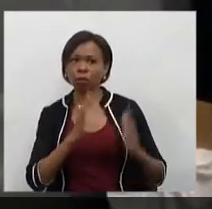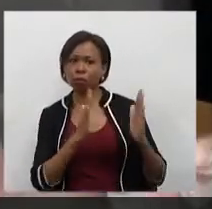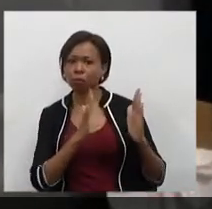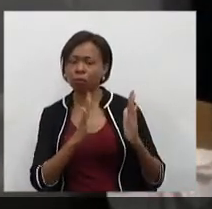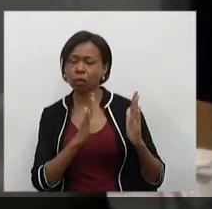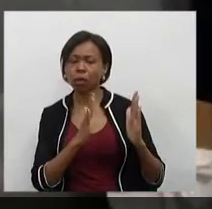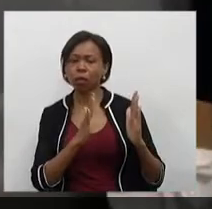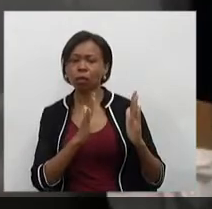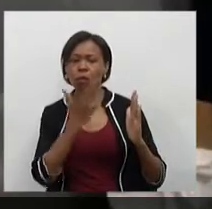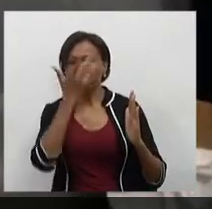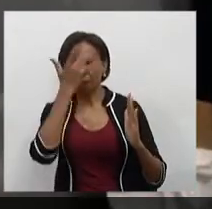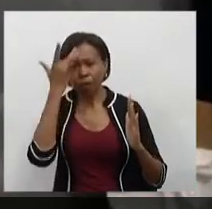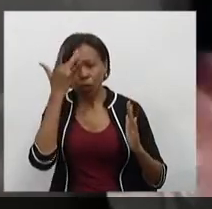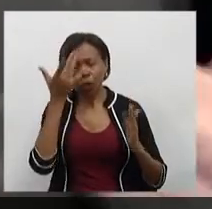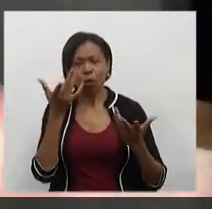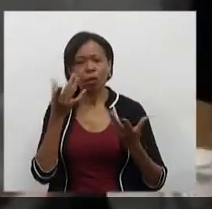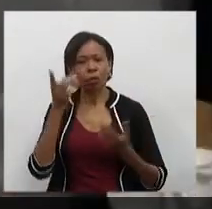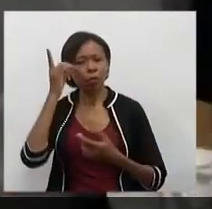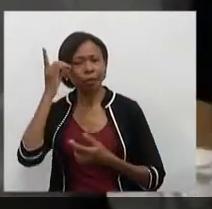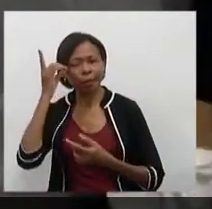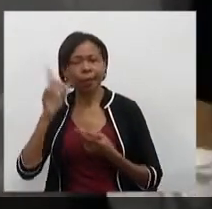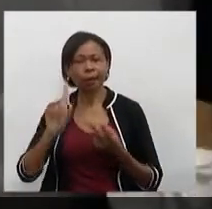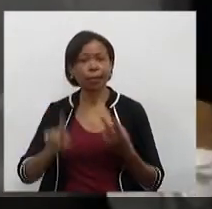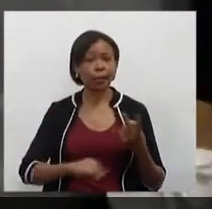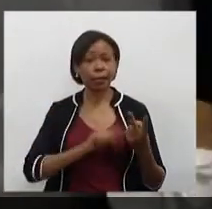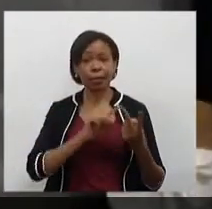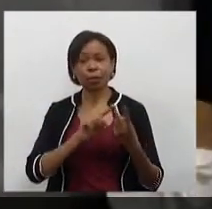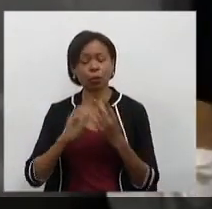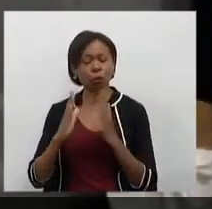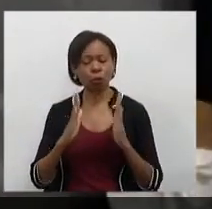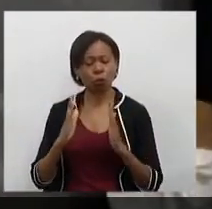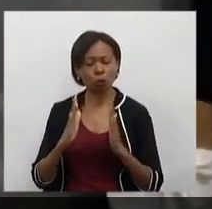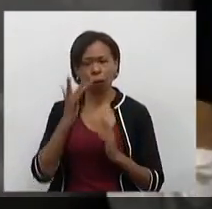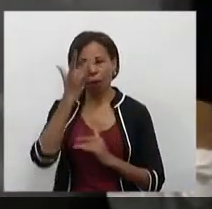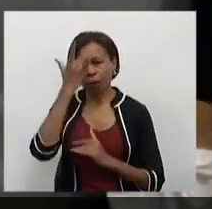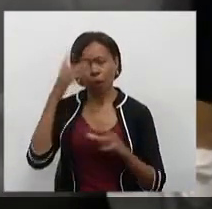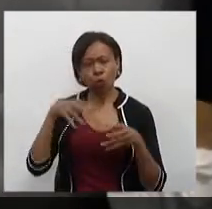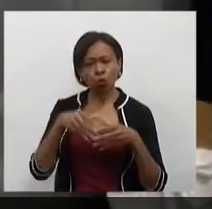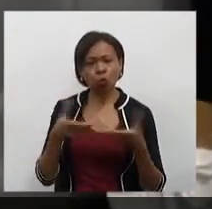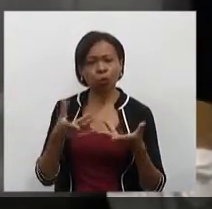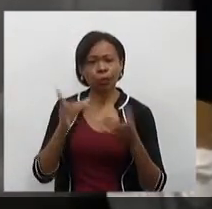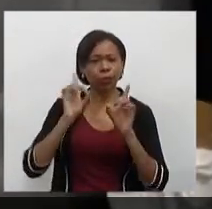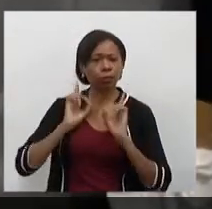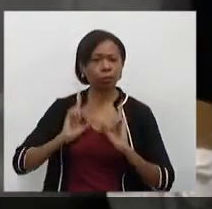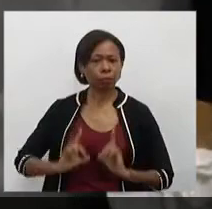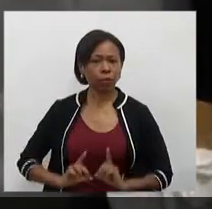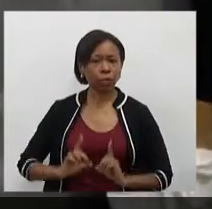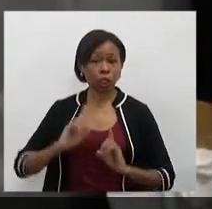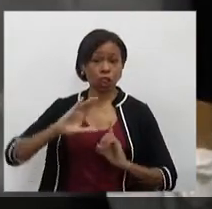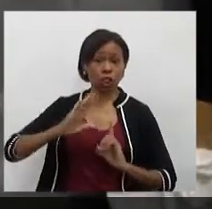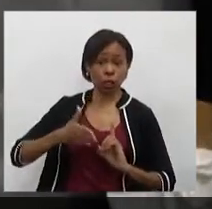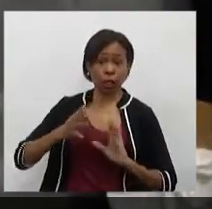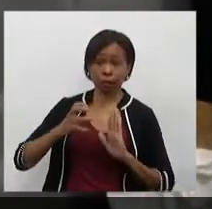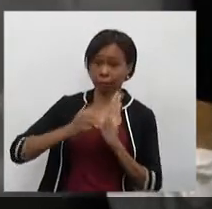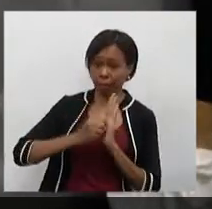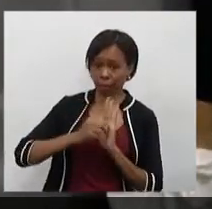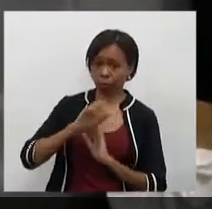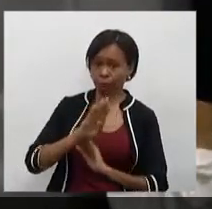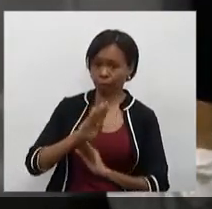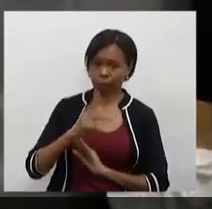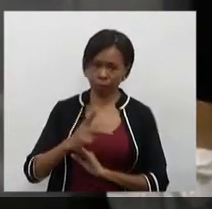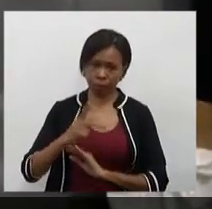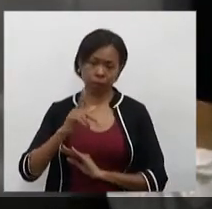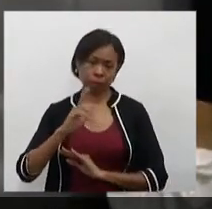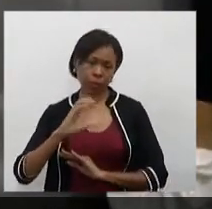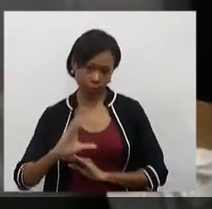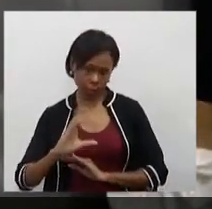as pessoas com síndrome de Down, depois ele fala, né, dos deficientes aí, cadastrados no BPC, na